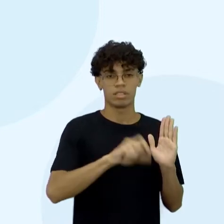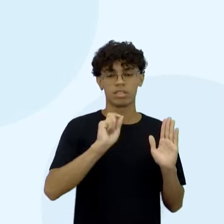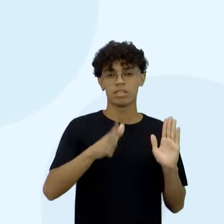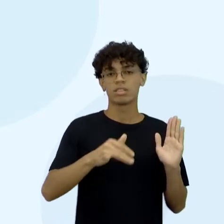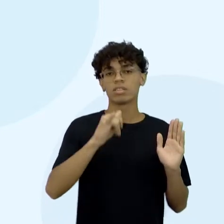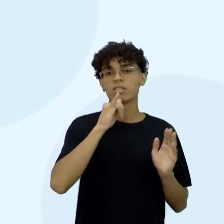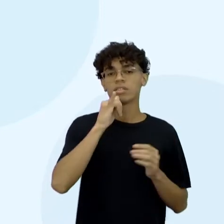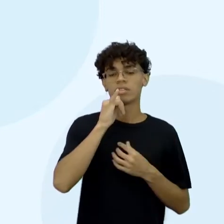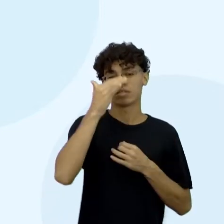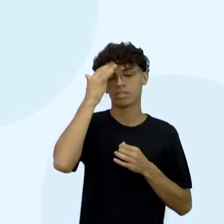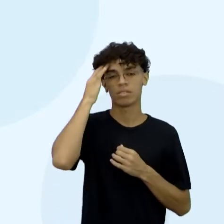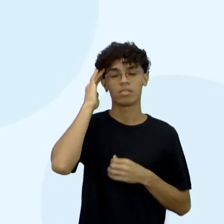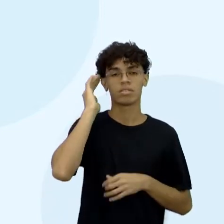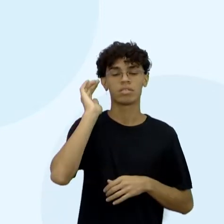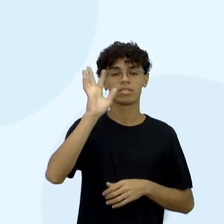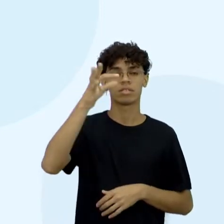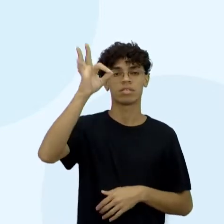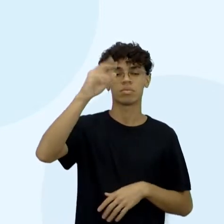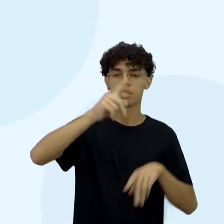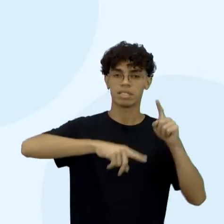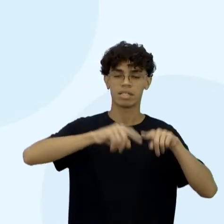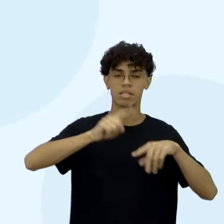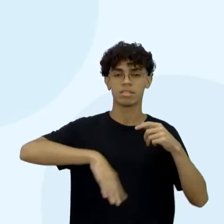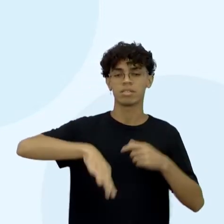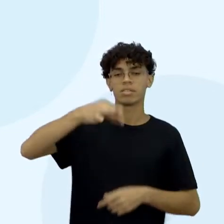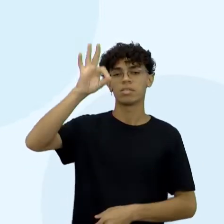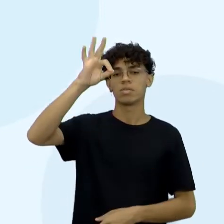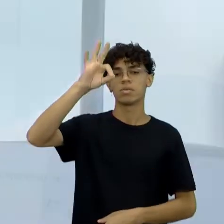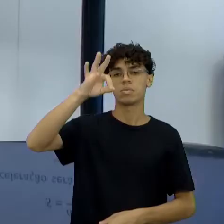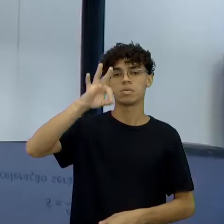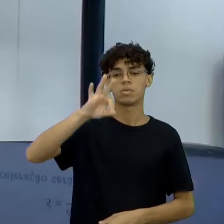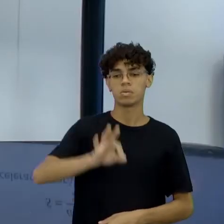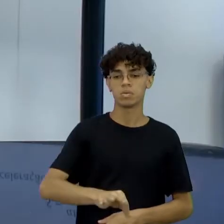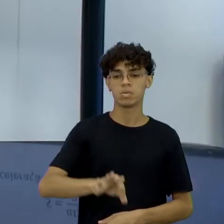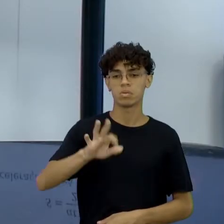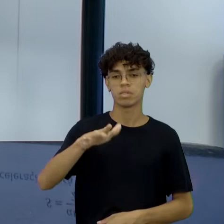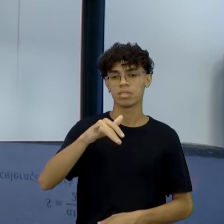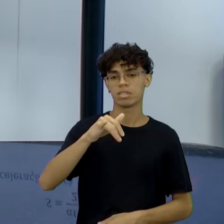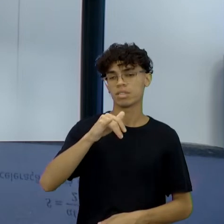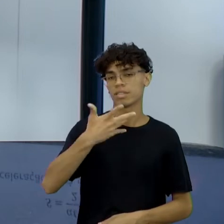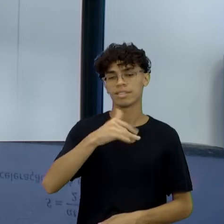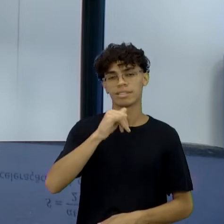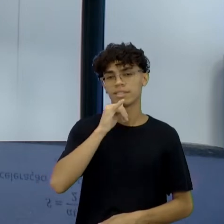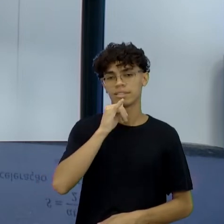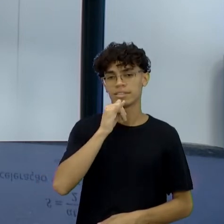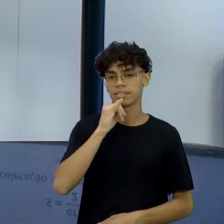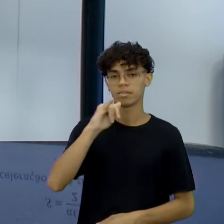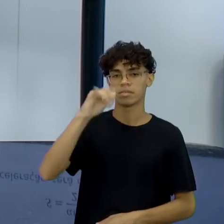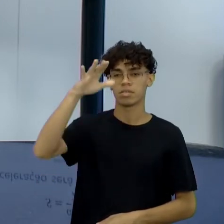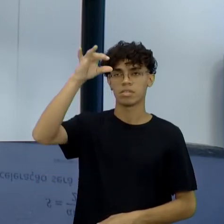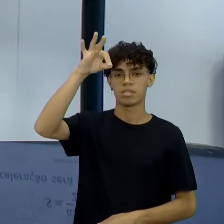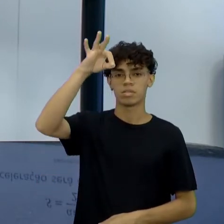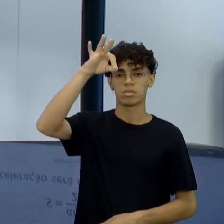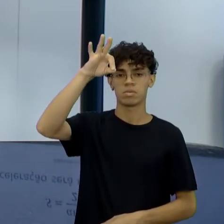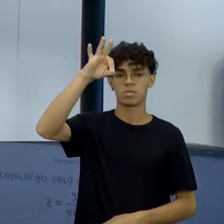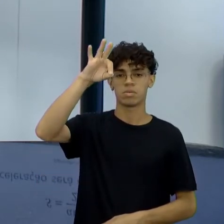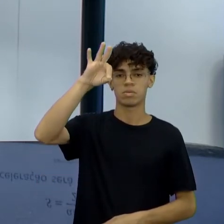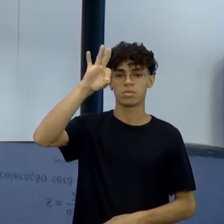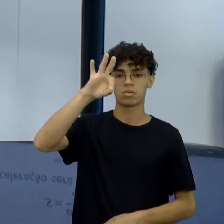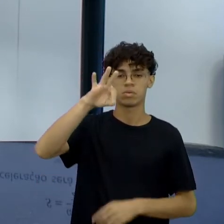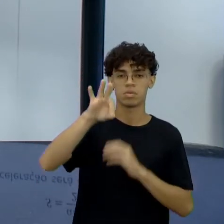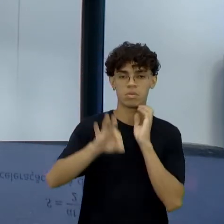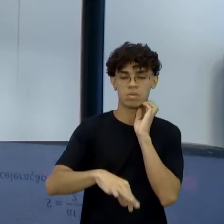exemplo aqui. Se o móvel está em queda livre, né? Por exemplo, se você soltar algo de cima para baixo, né?